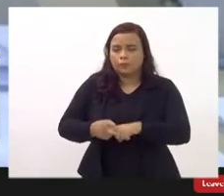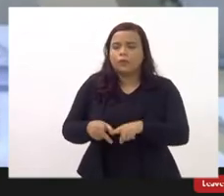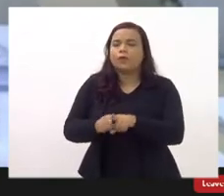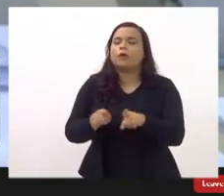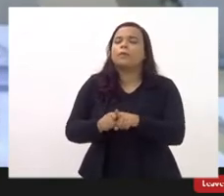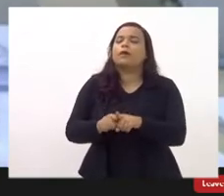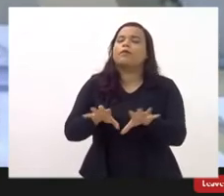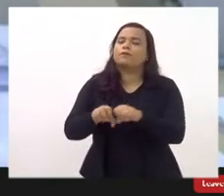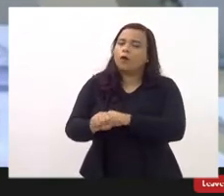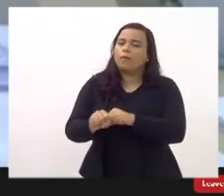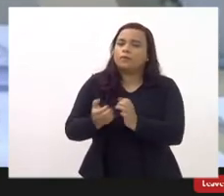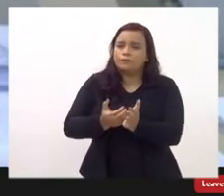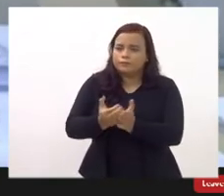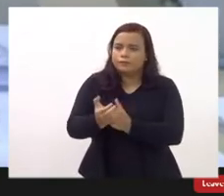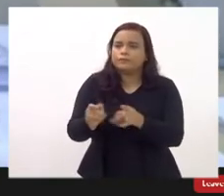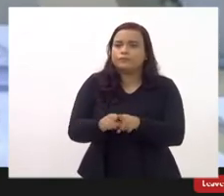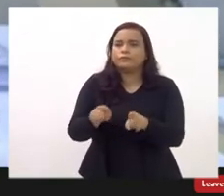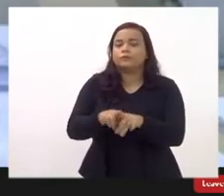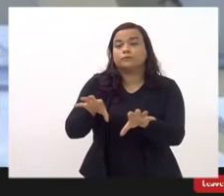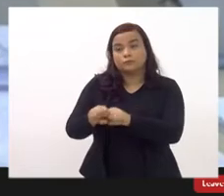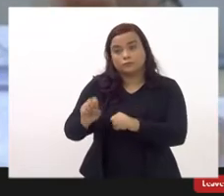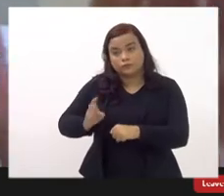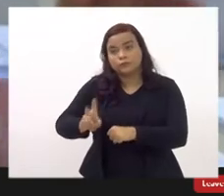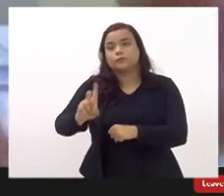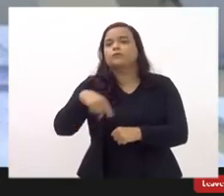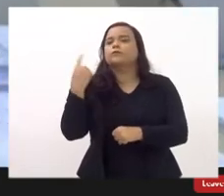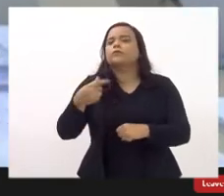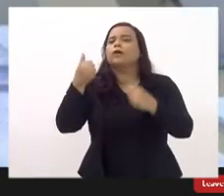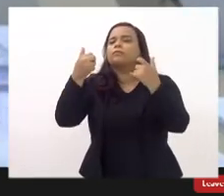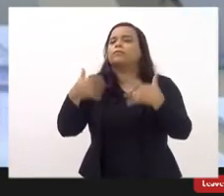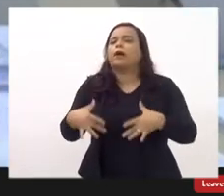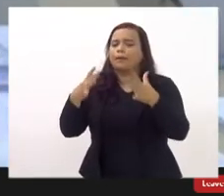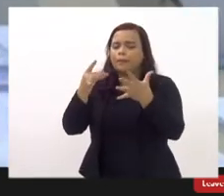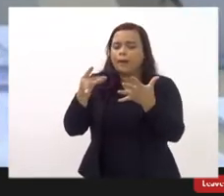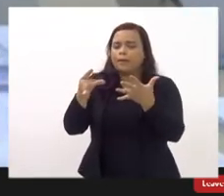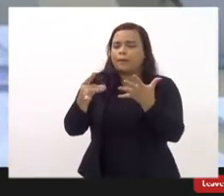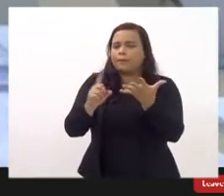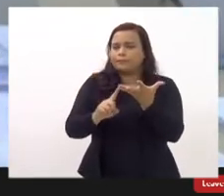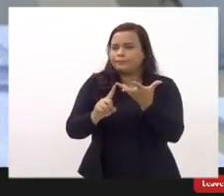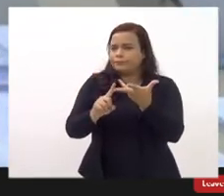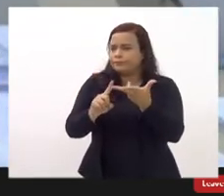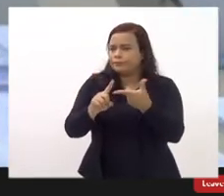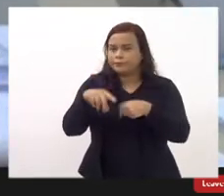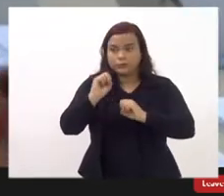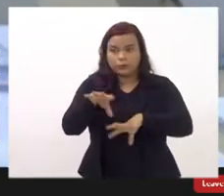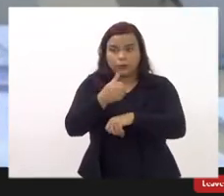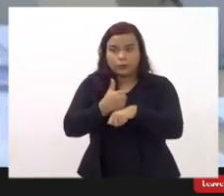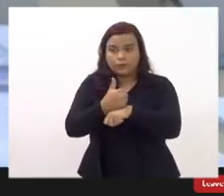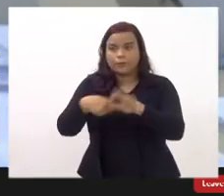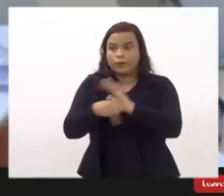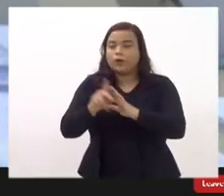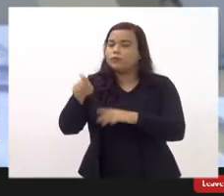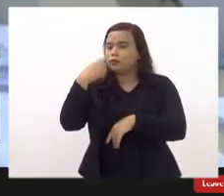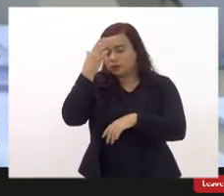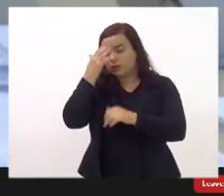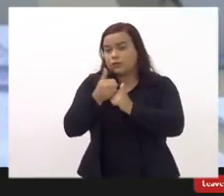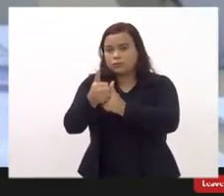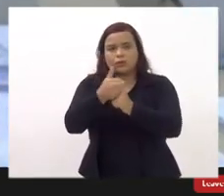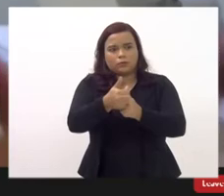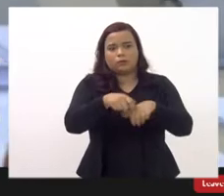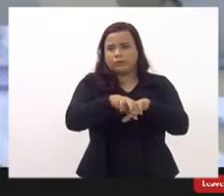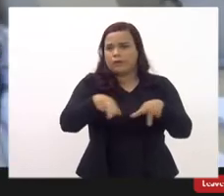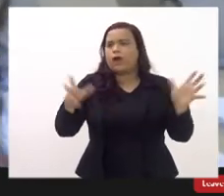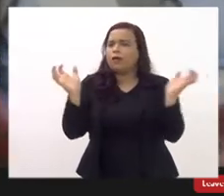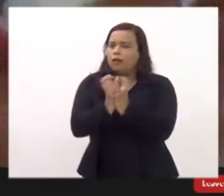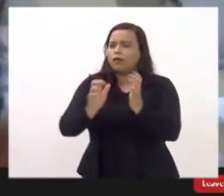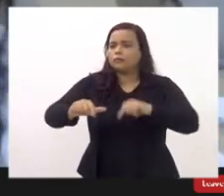e continuada. Ou seja, a gente está querendo discutir o espectro inteiro da educação profissional, porque a gente sabe quais segmentos da classe trabalhadora